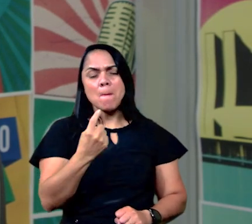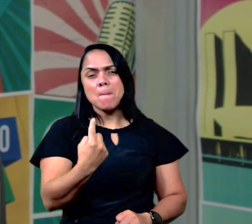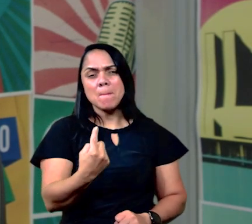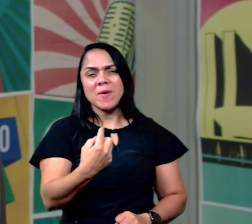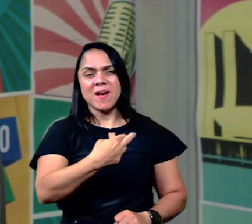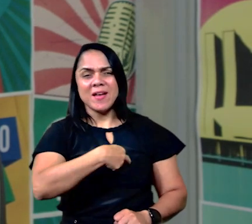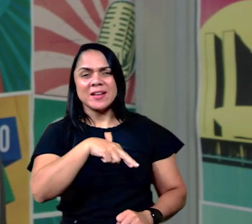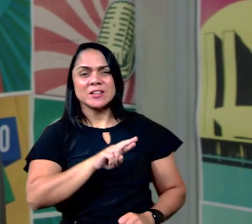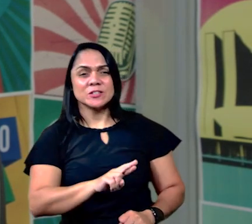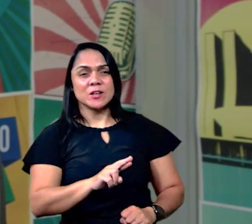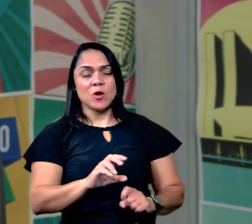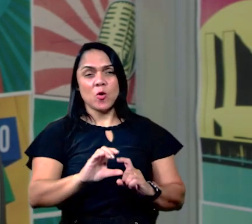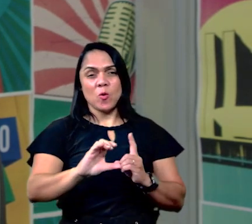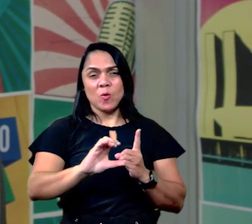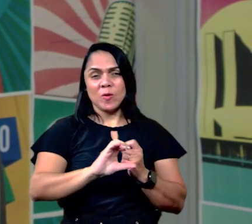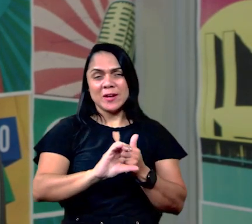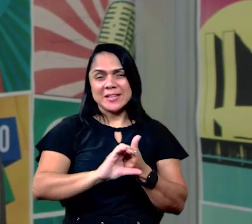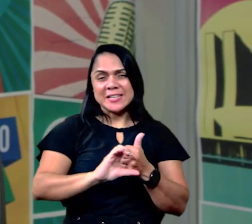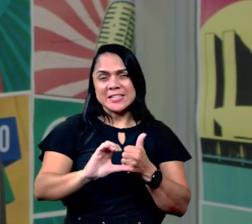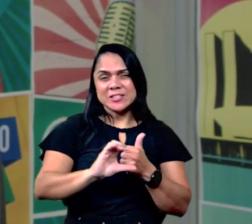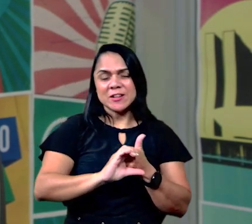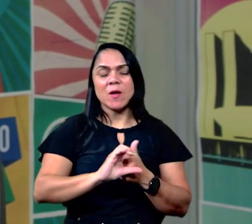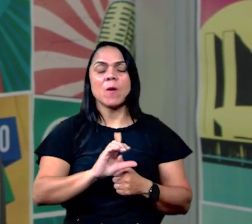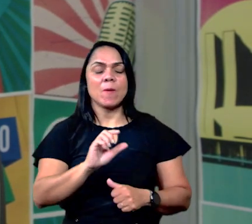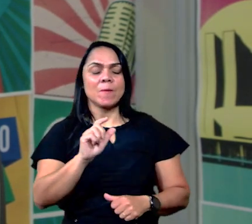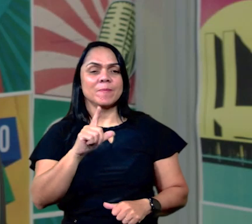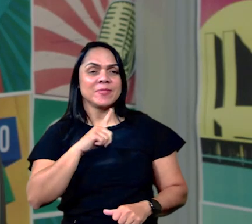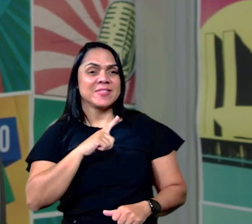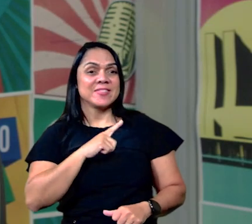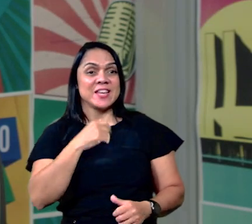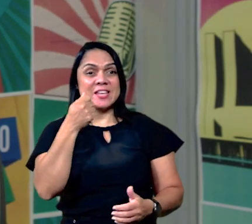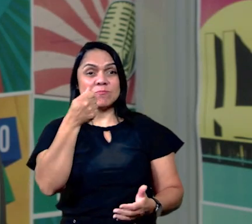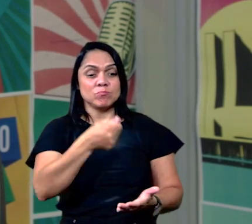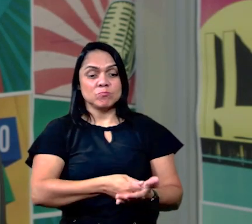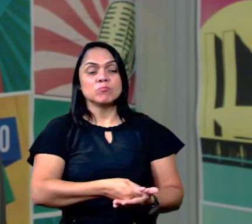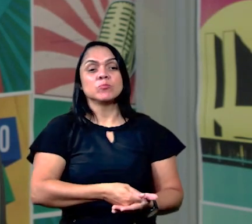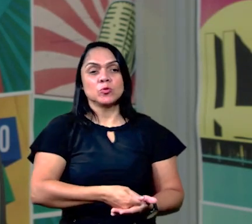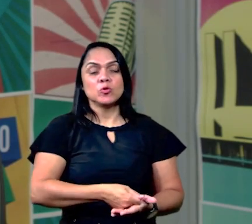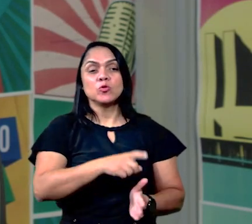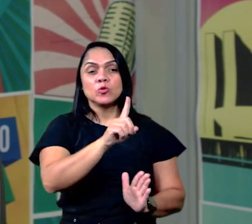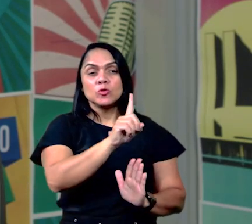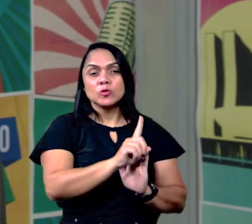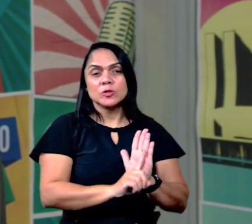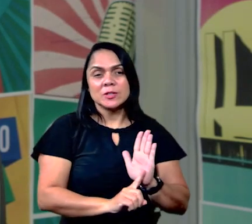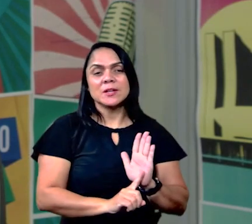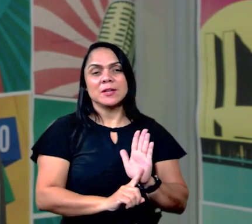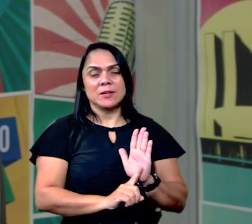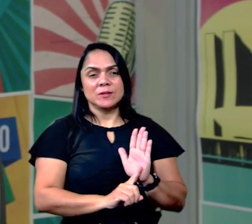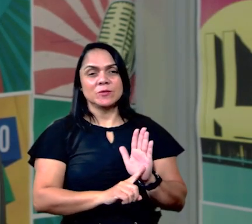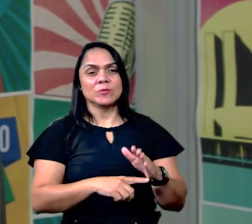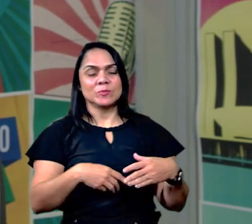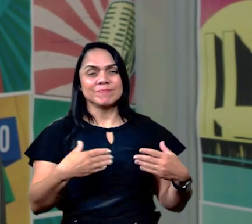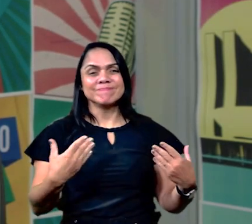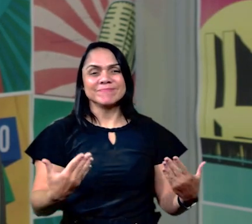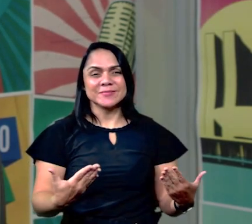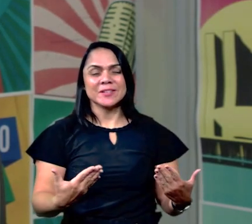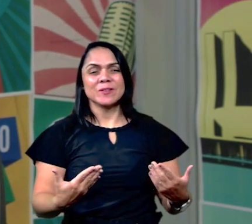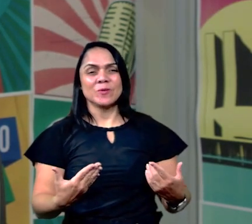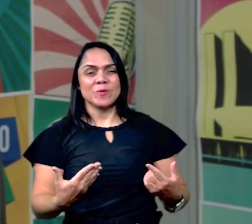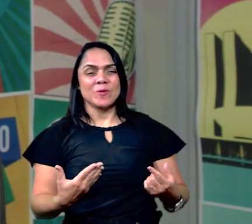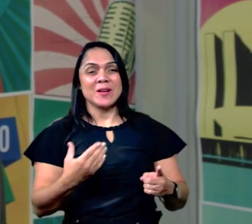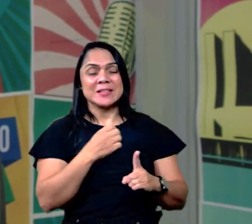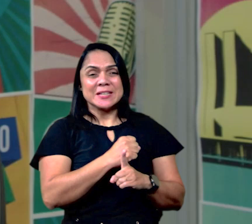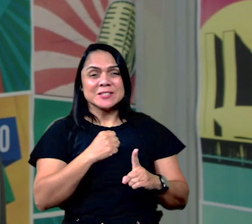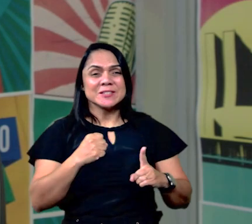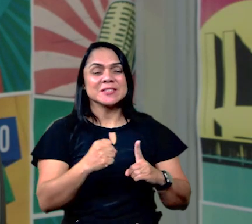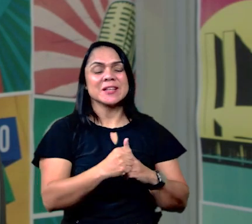né, cristãos têm direito, que é uma dos conflitos e das questões, não é, conflituosas na sociedade,